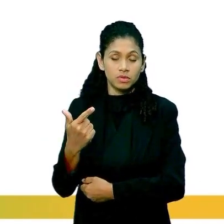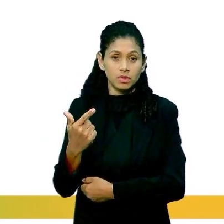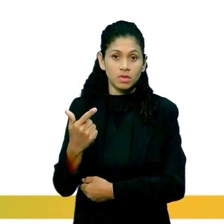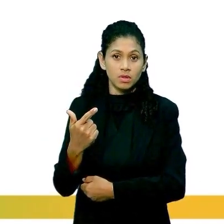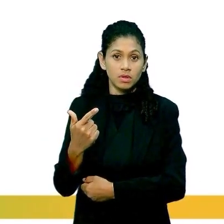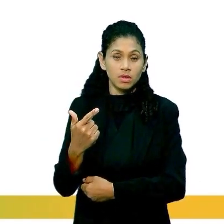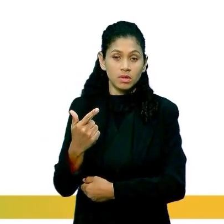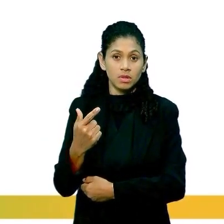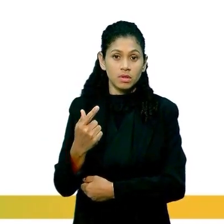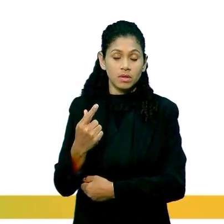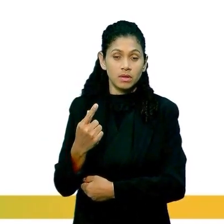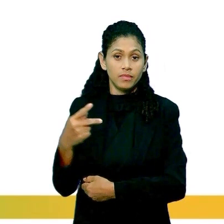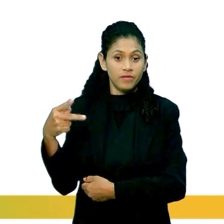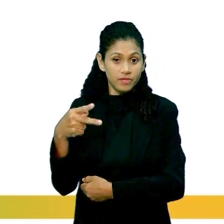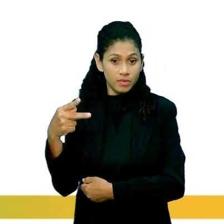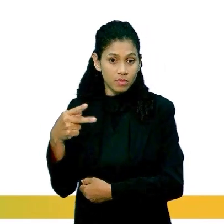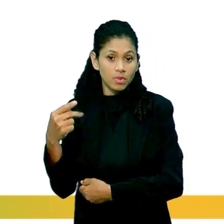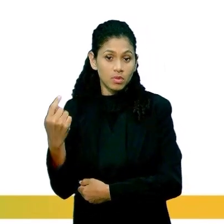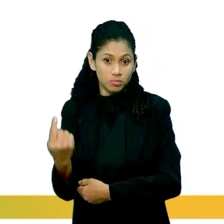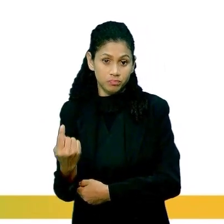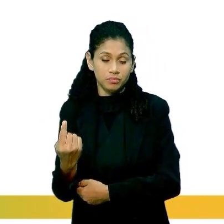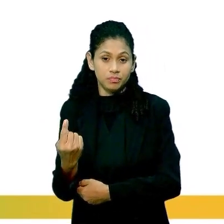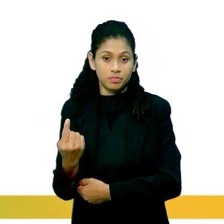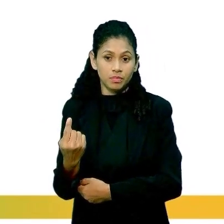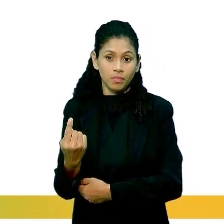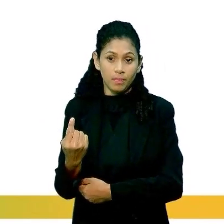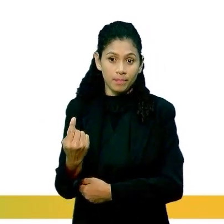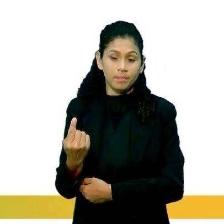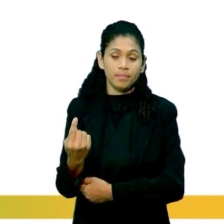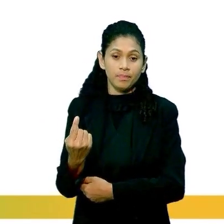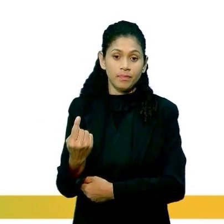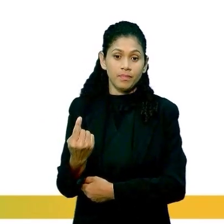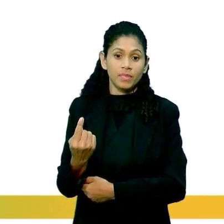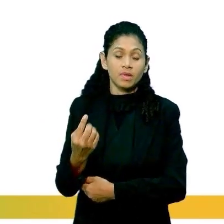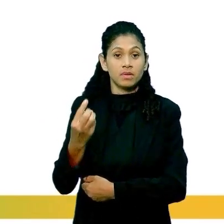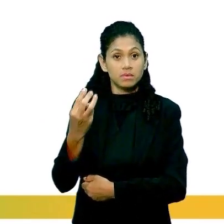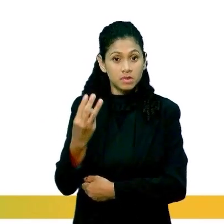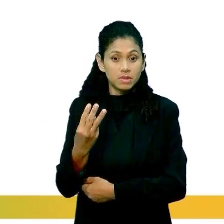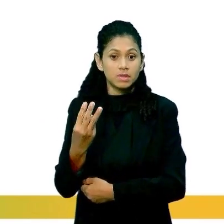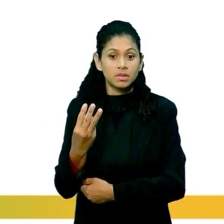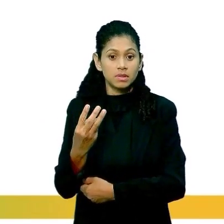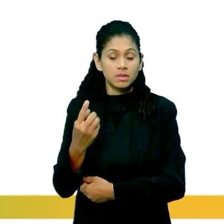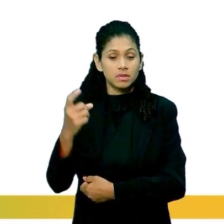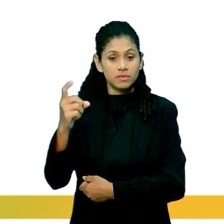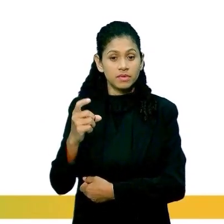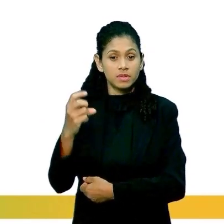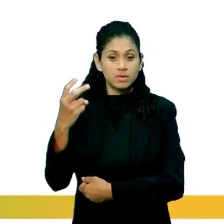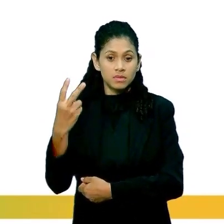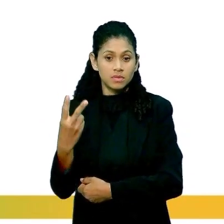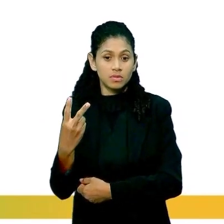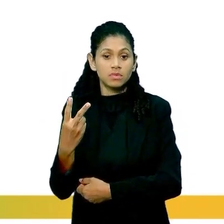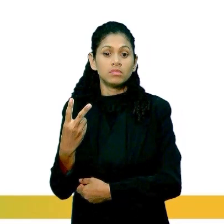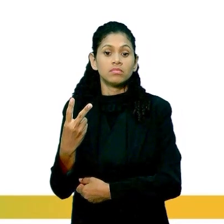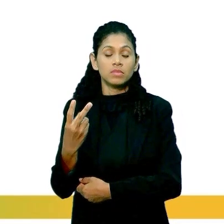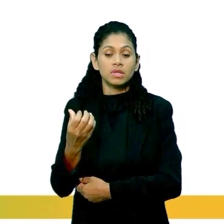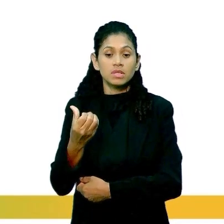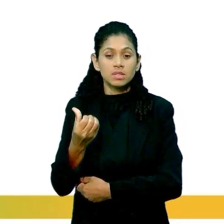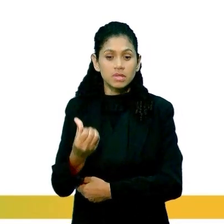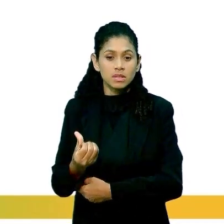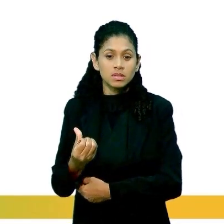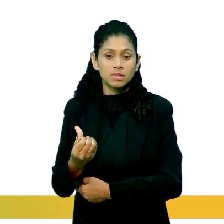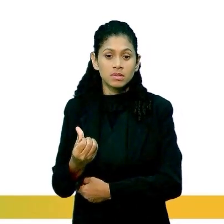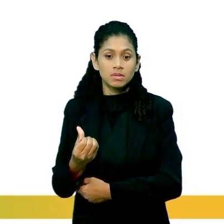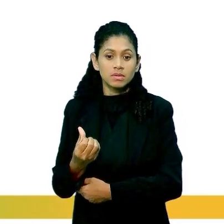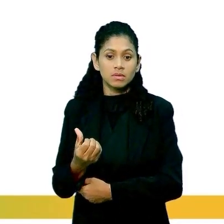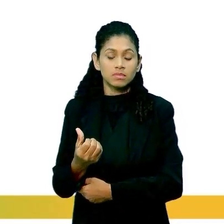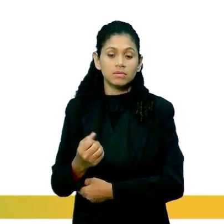como é H2, então vai ser 2 vezes 1, vai ser 2. Como são 3 moléculas, 3 vezes 2, nós vamos ter 6 gramas de H2. Como